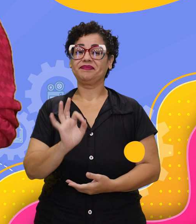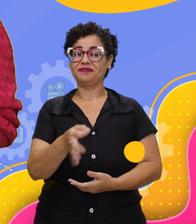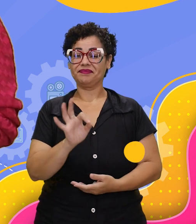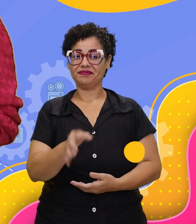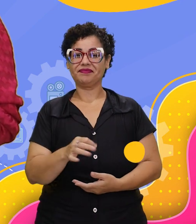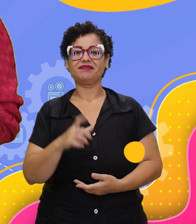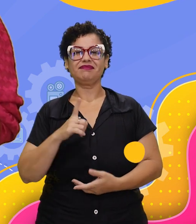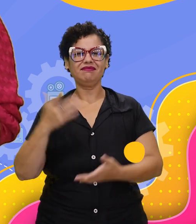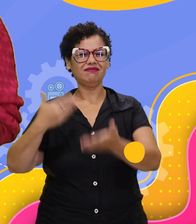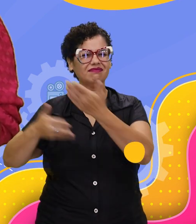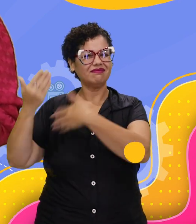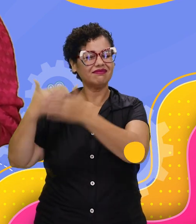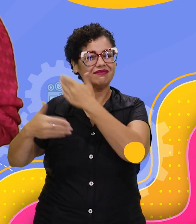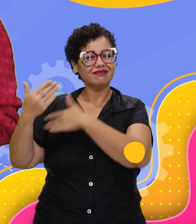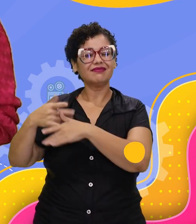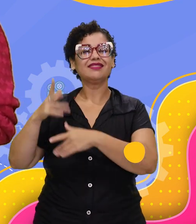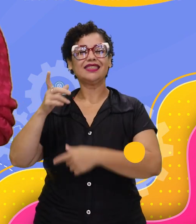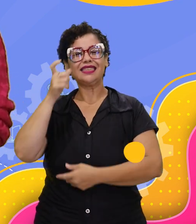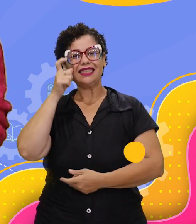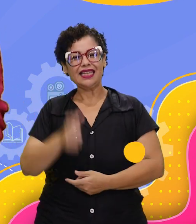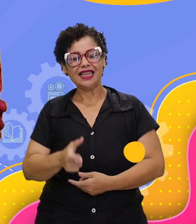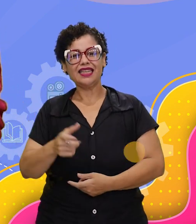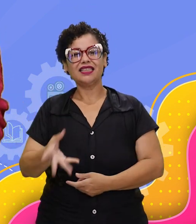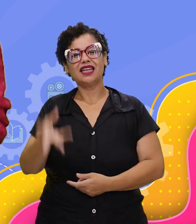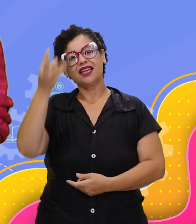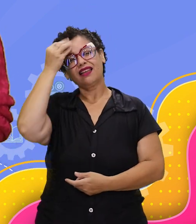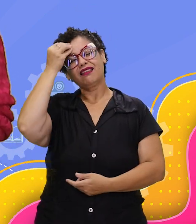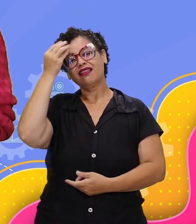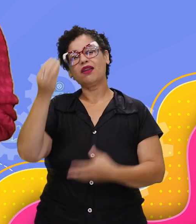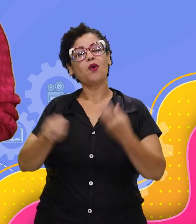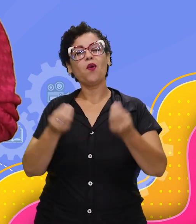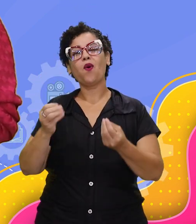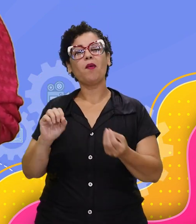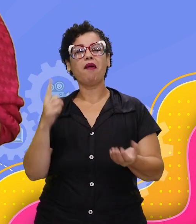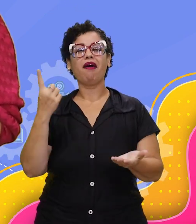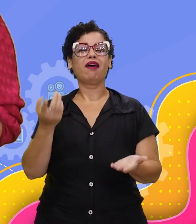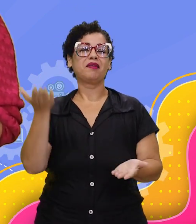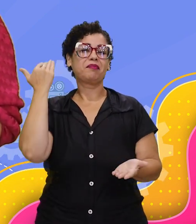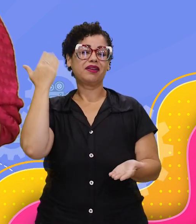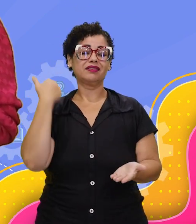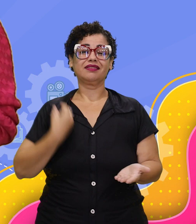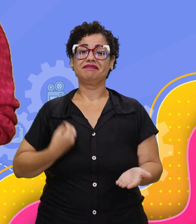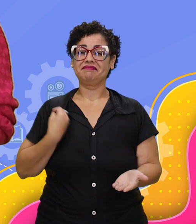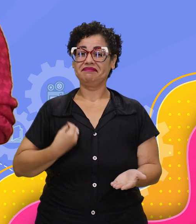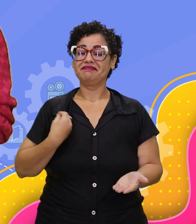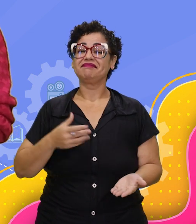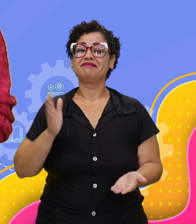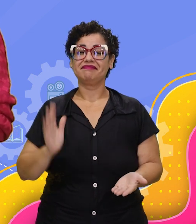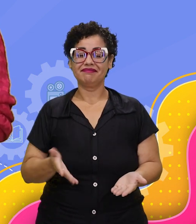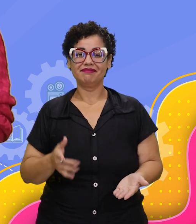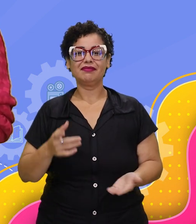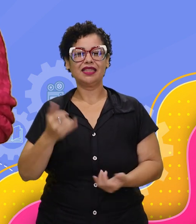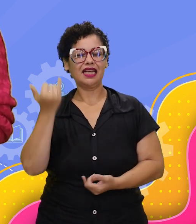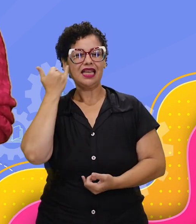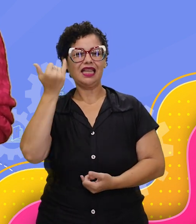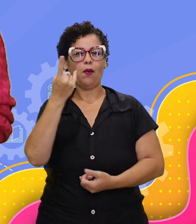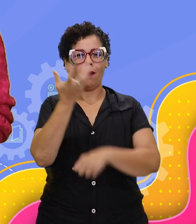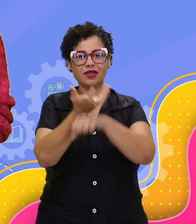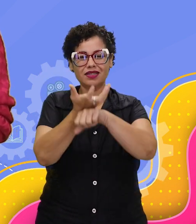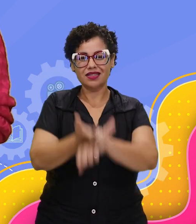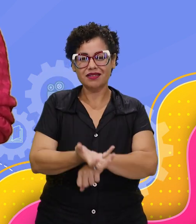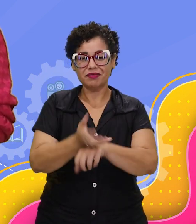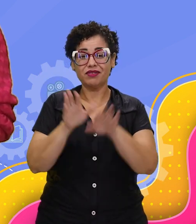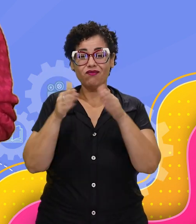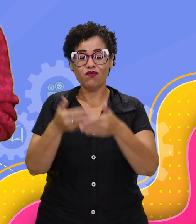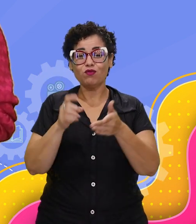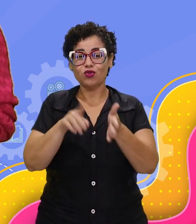Isso aí, Gabi. E desde os primórdios, o interesse em compreender o passado sempre existiu. Mas a ideia de uma